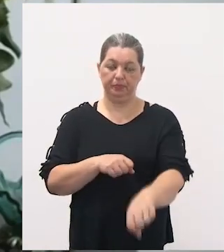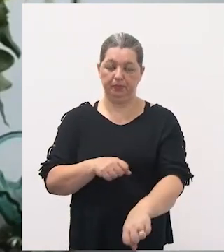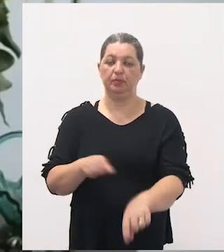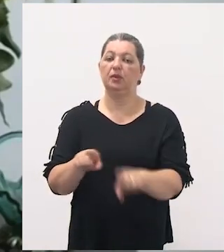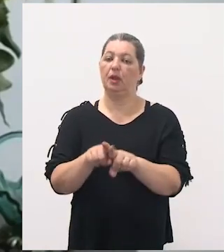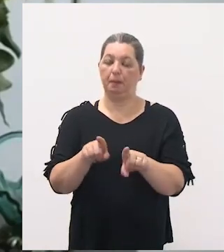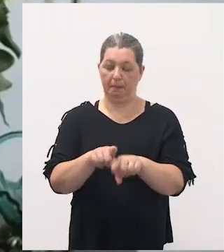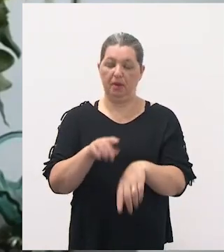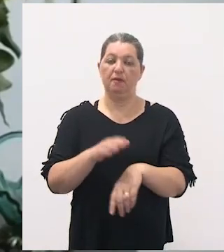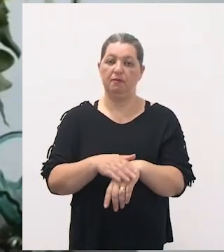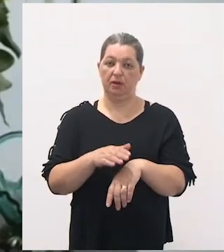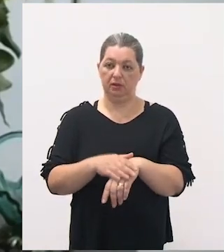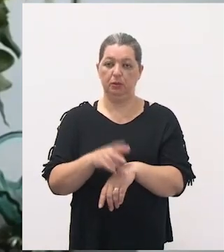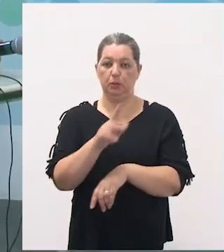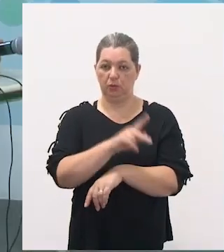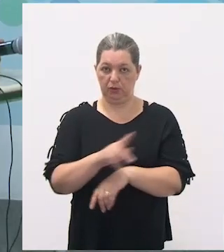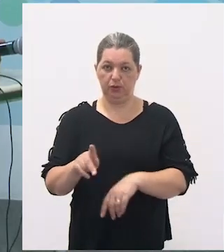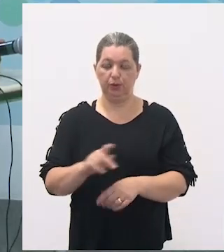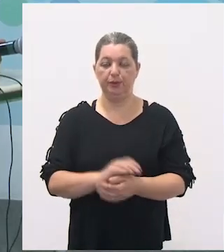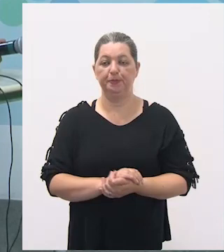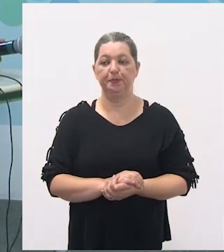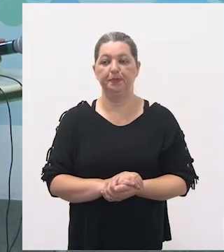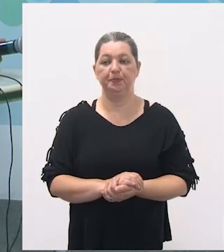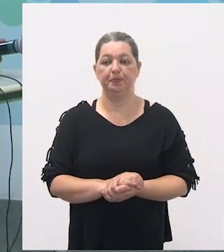os professores.